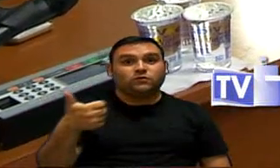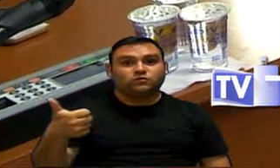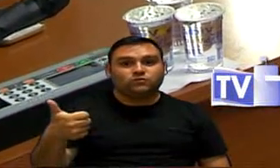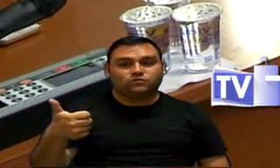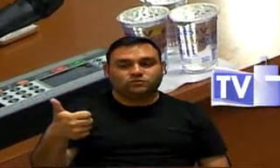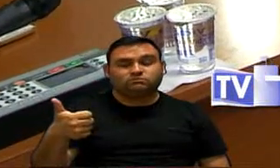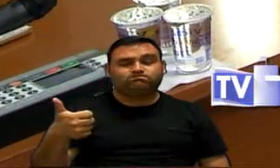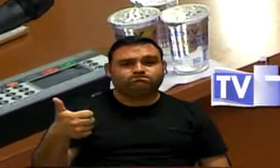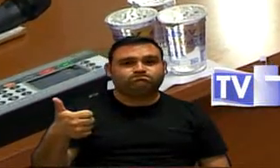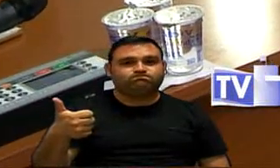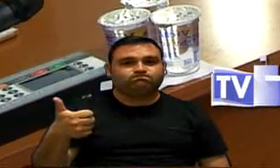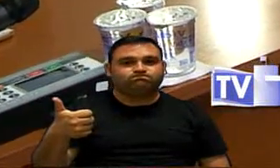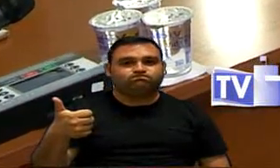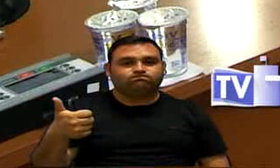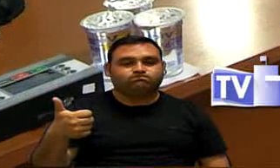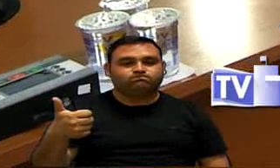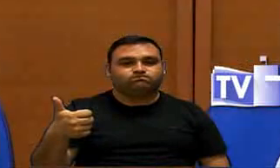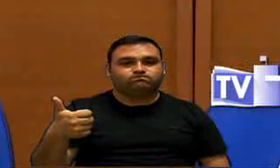21.